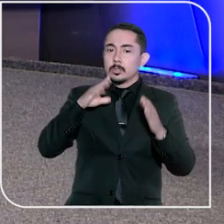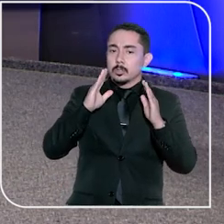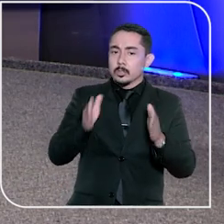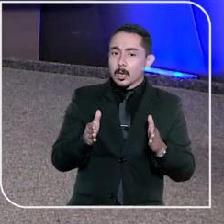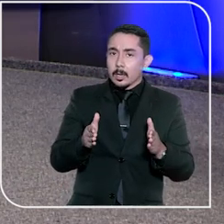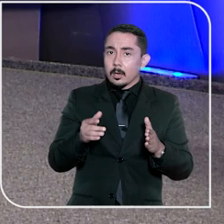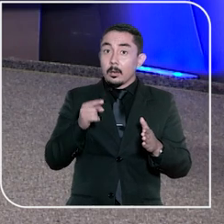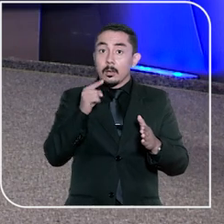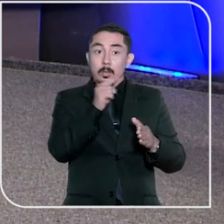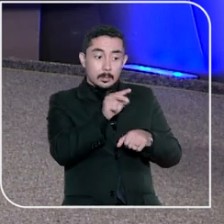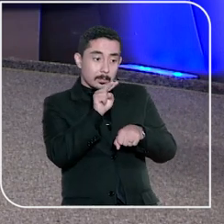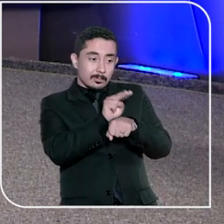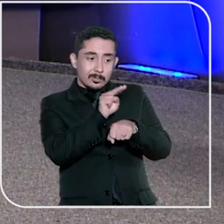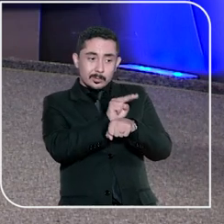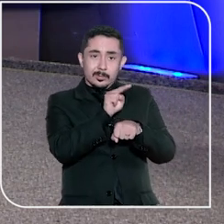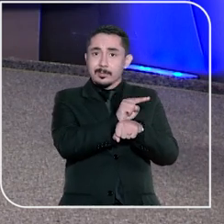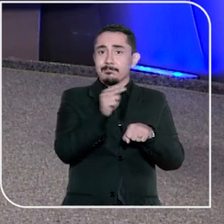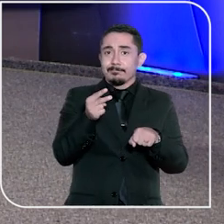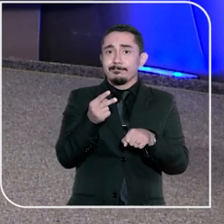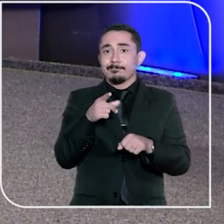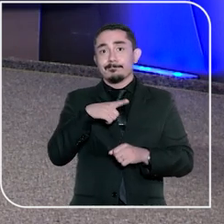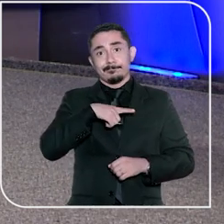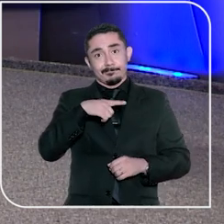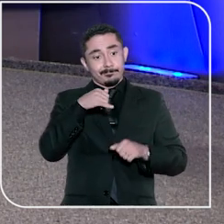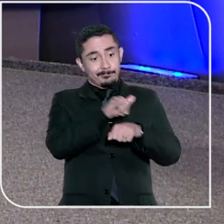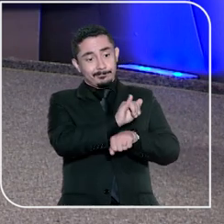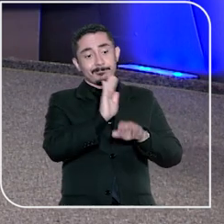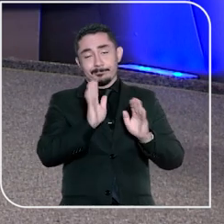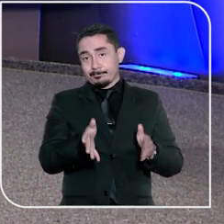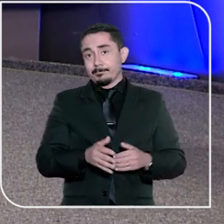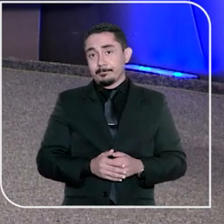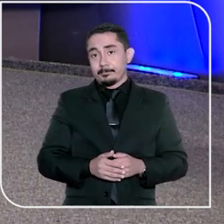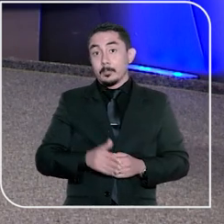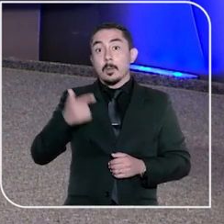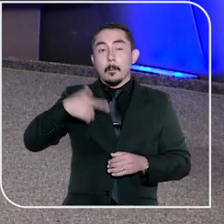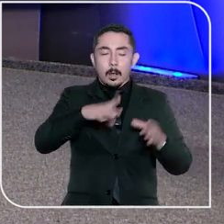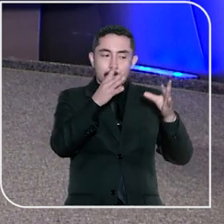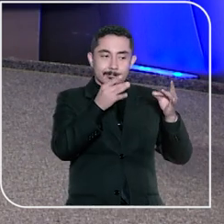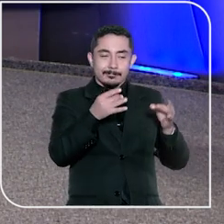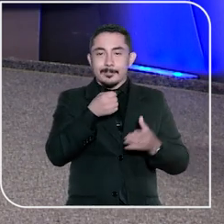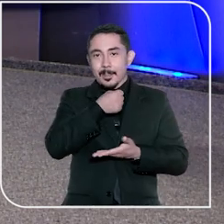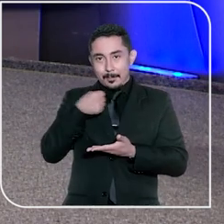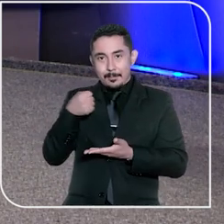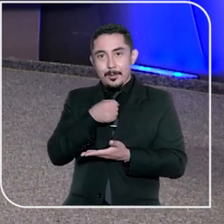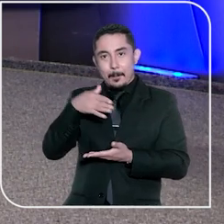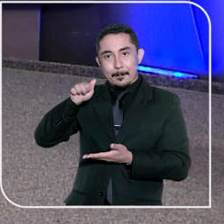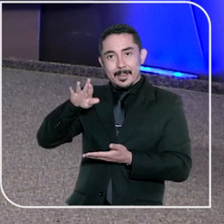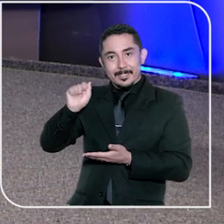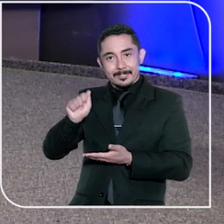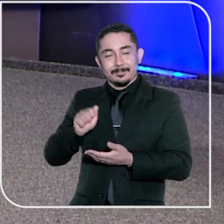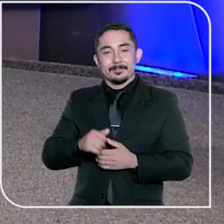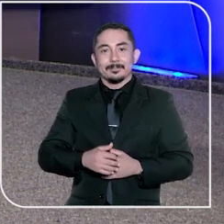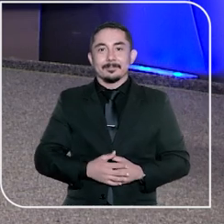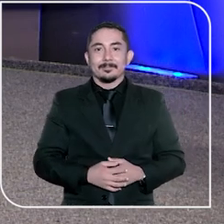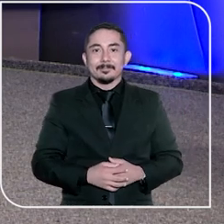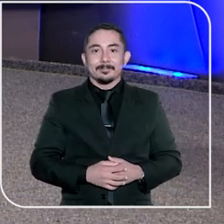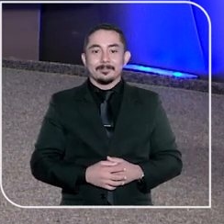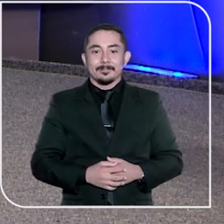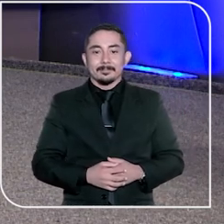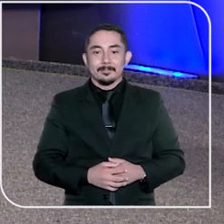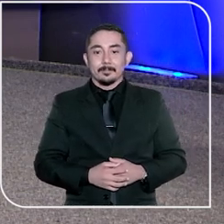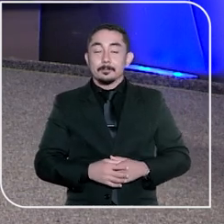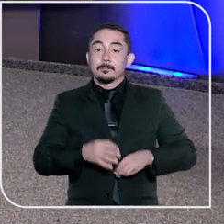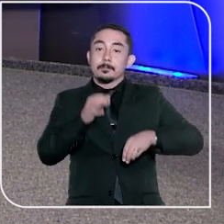já tinha inclusive violado o monitor elr mais detalhes da decisão com a repórter Marina